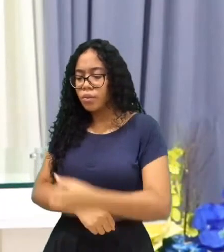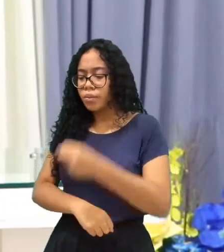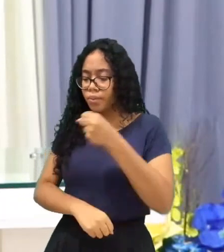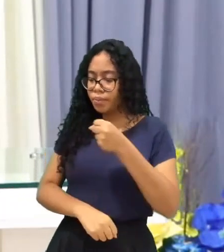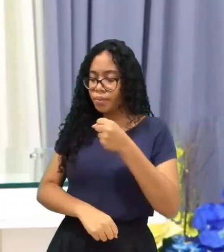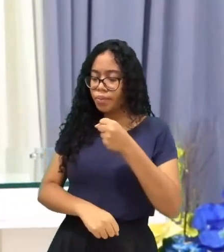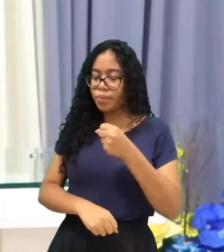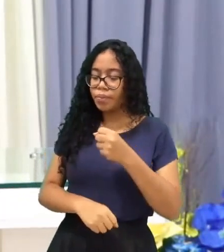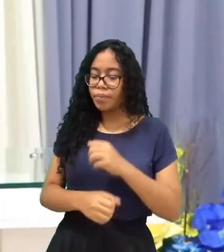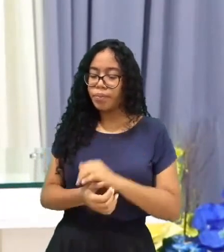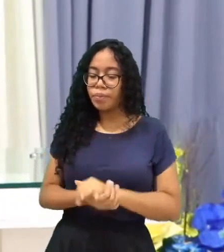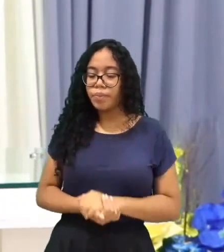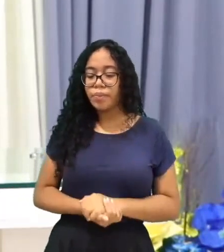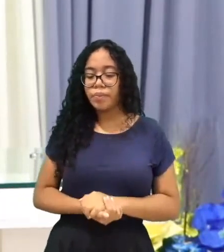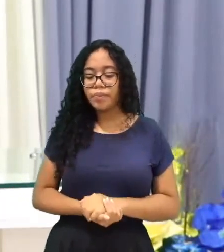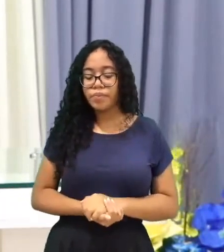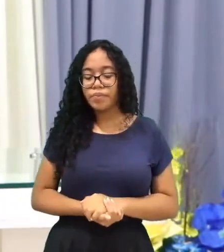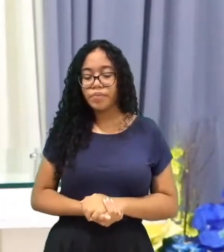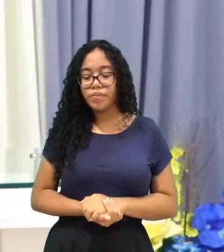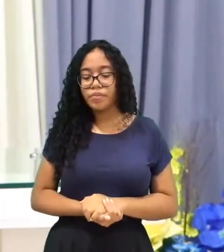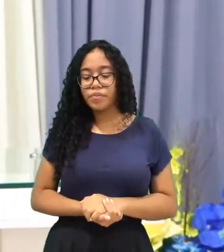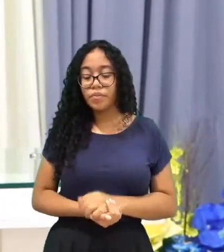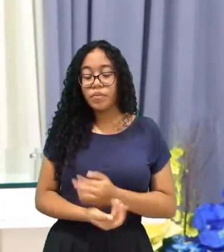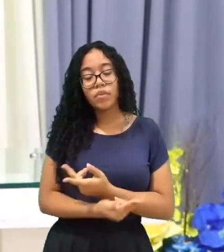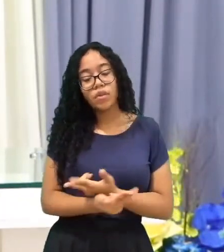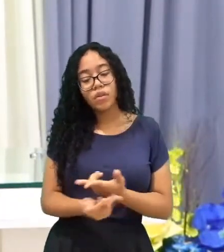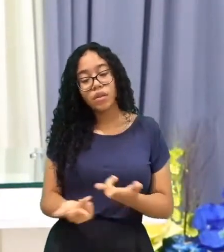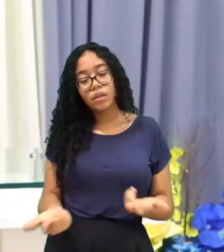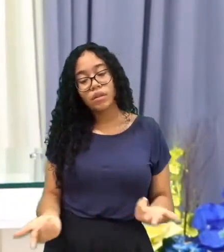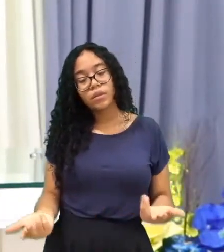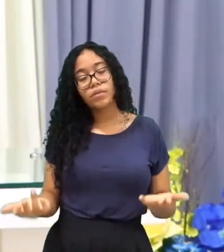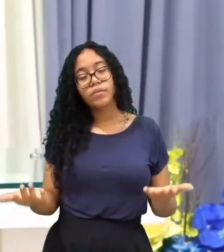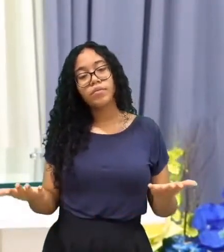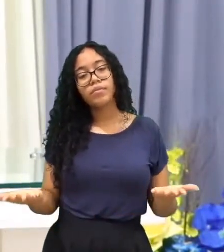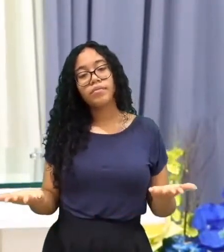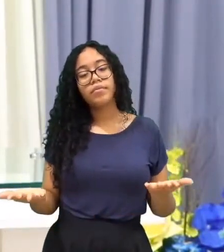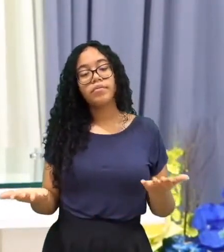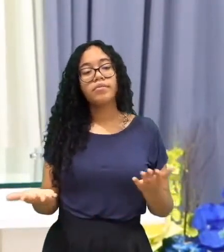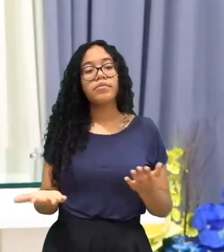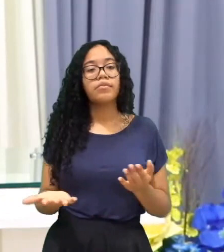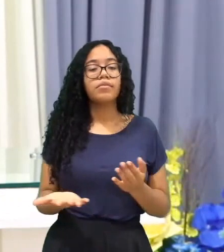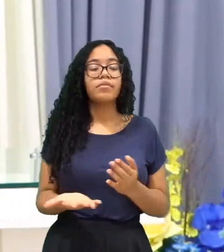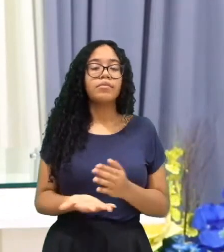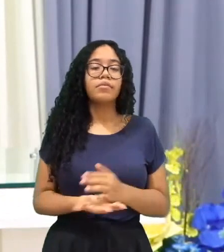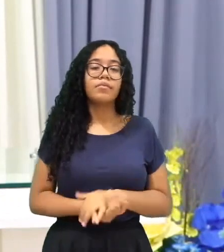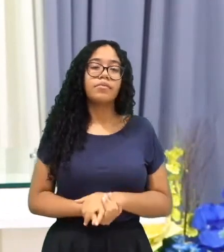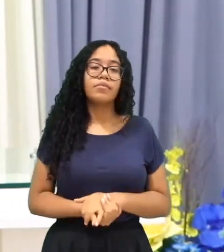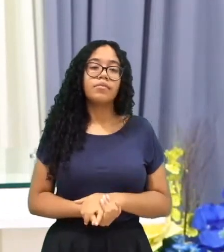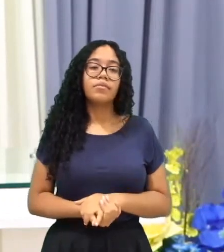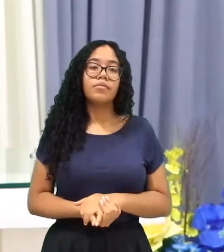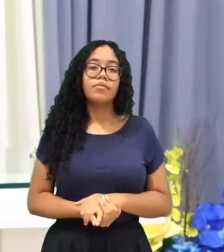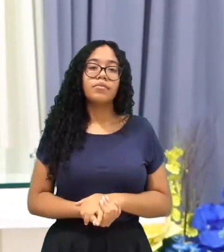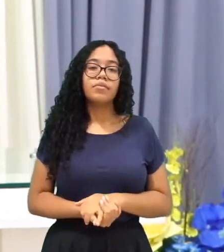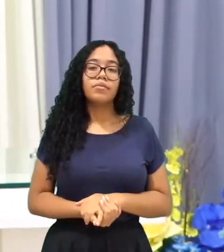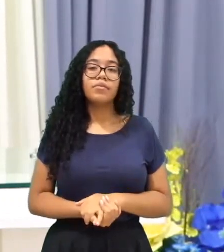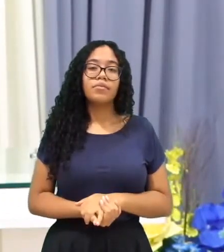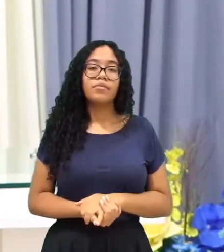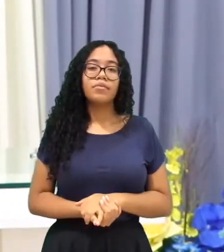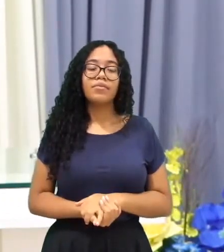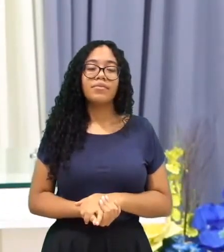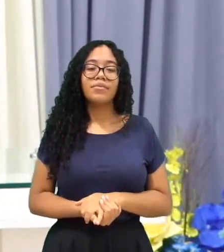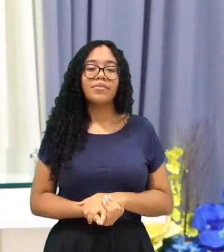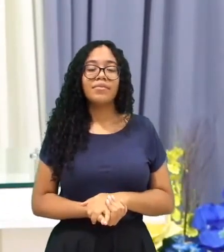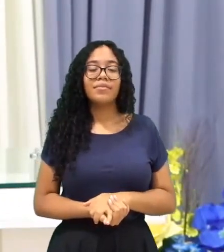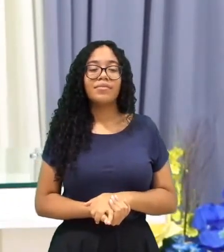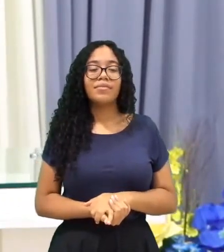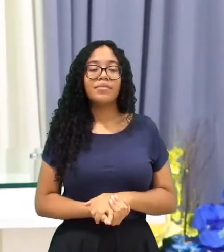de álamo, e de aveleira, e de castanheiro,